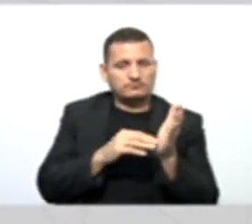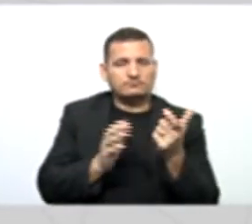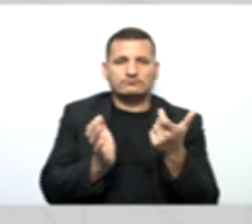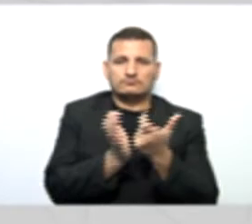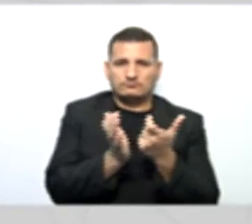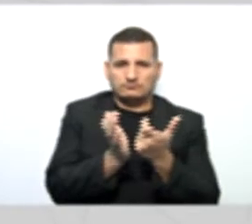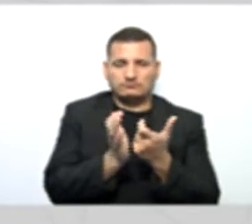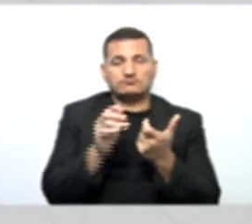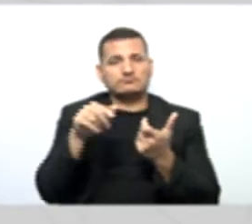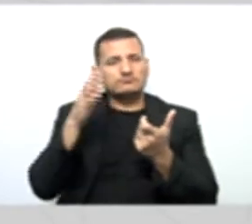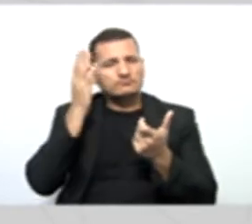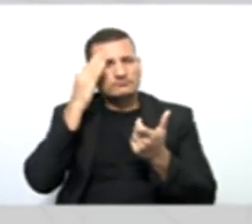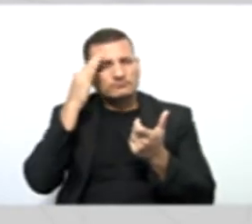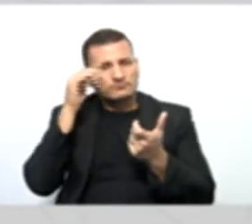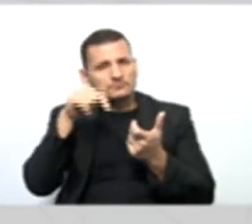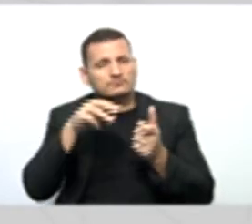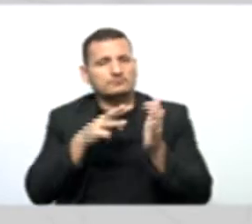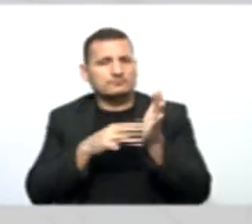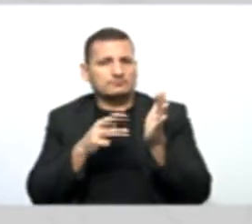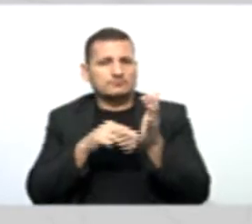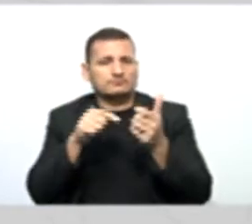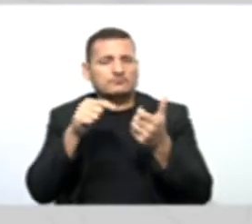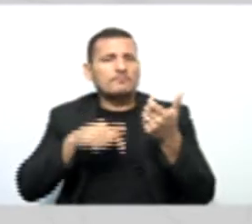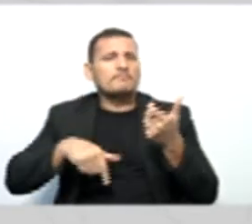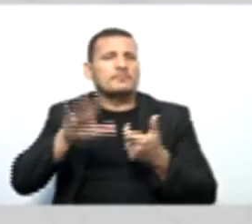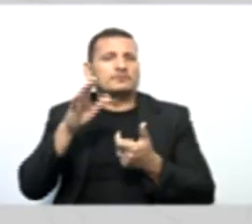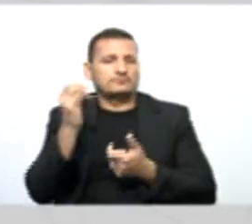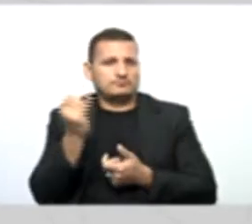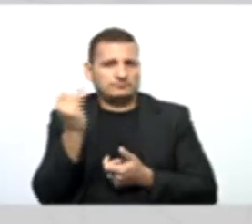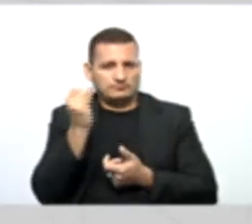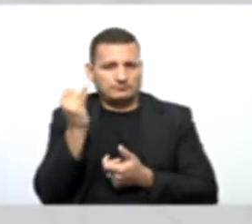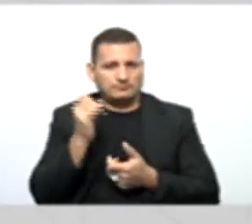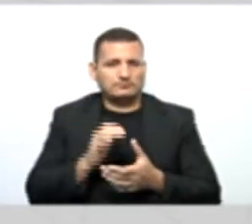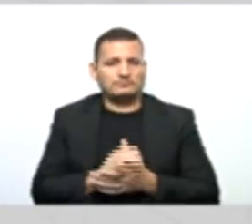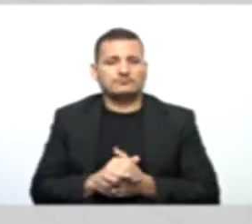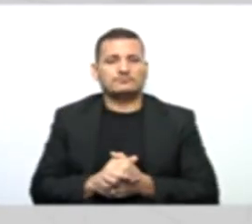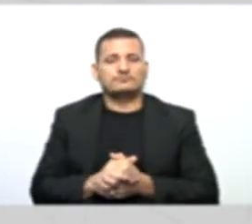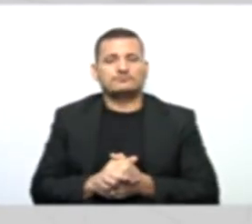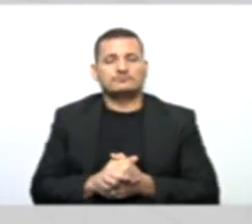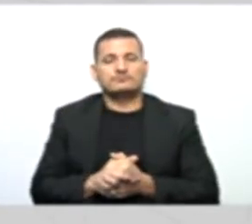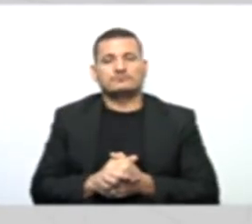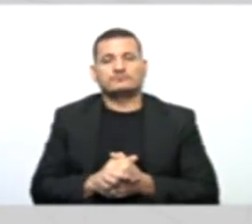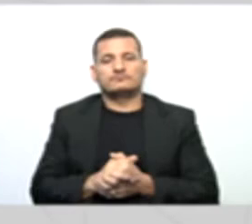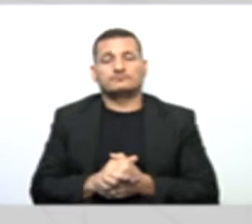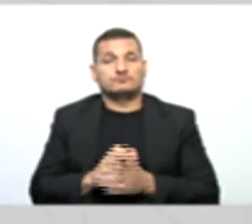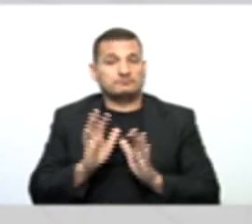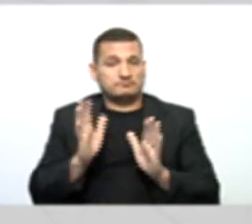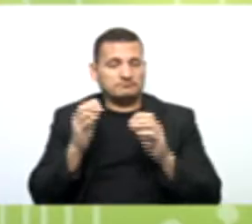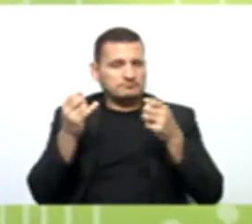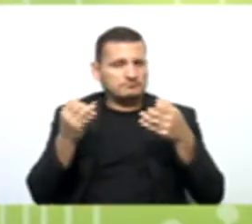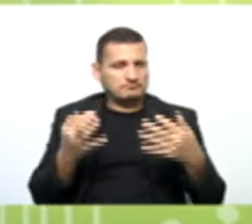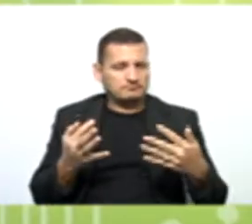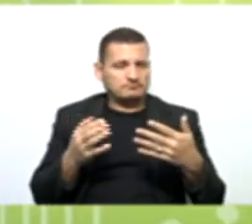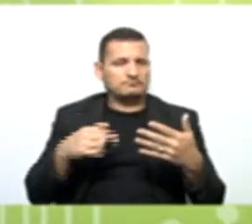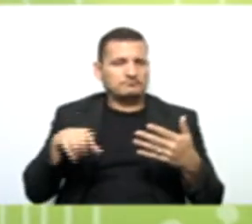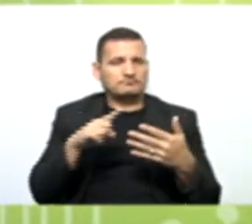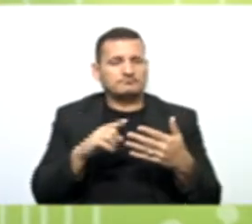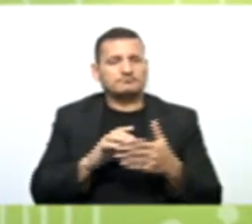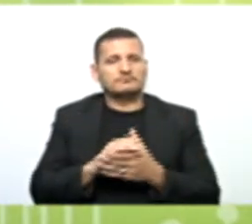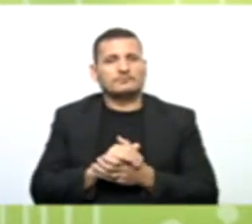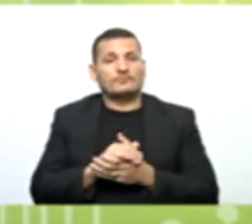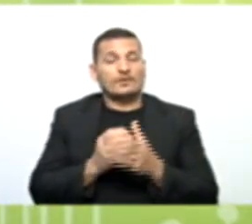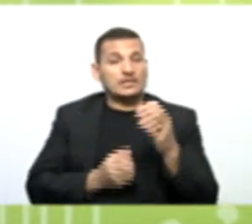como sabemos, esse é o método mais importante. Então, pessoal, eu falei para vocês que quando